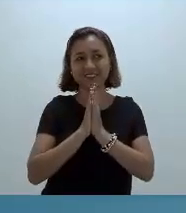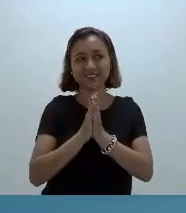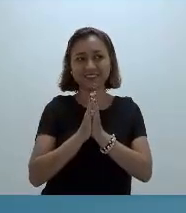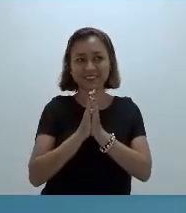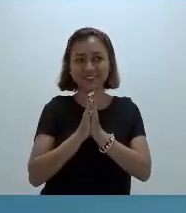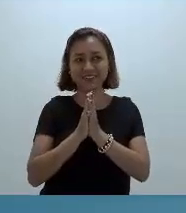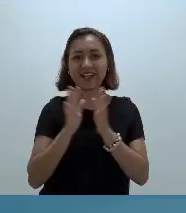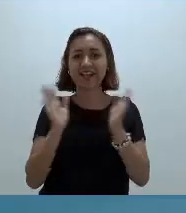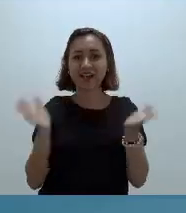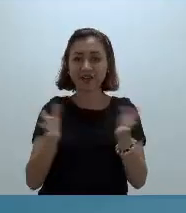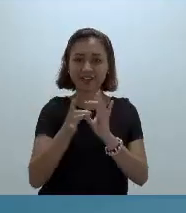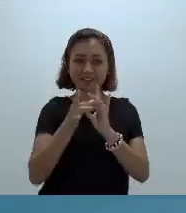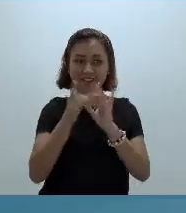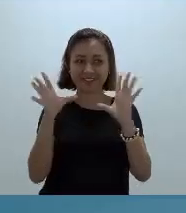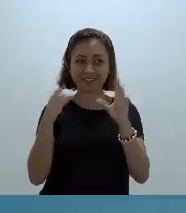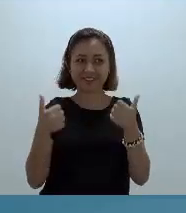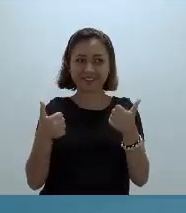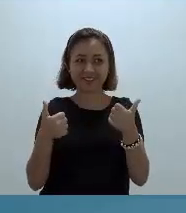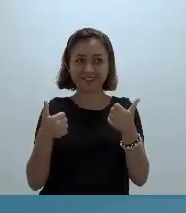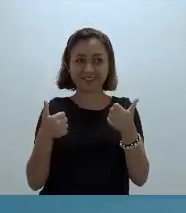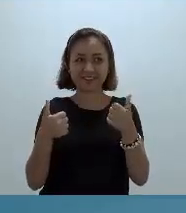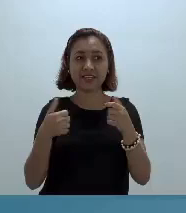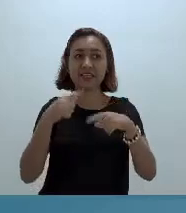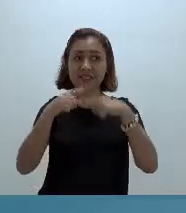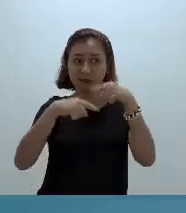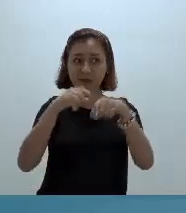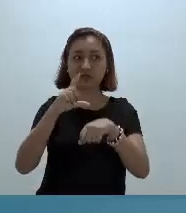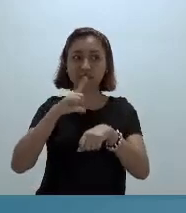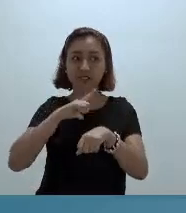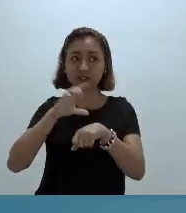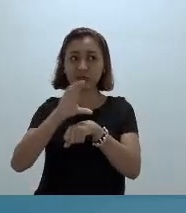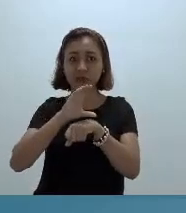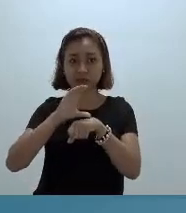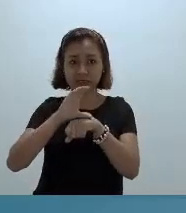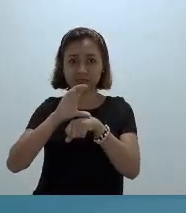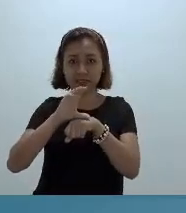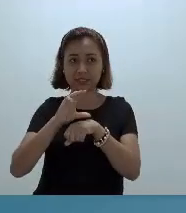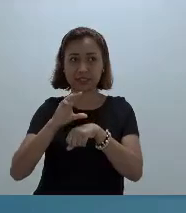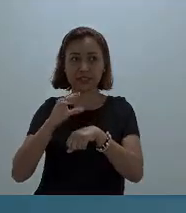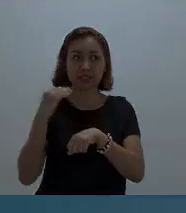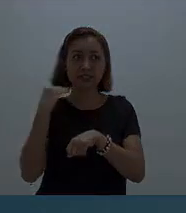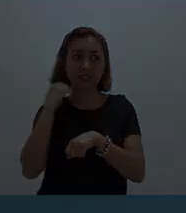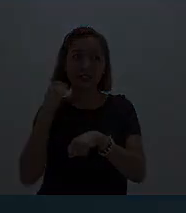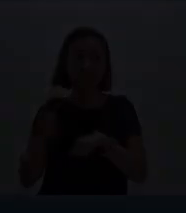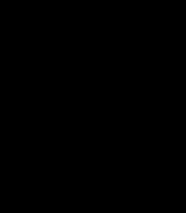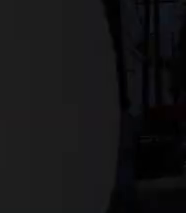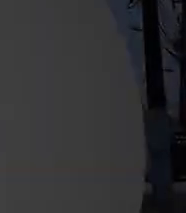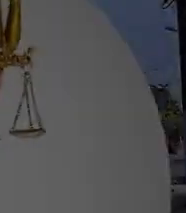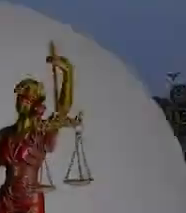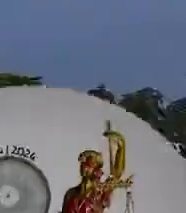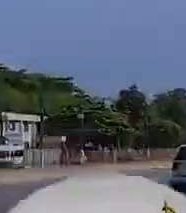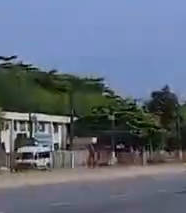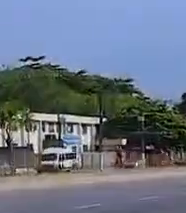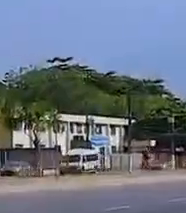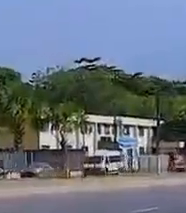A graça de Deus. Temos o conselho da magistratura. Fazemos logo o conselho.